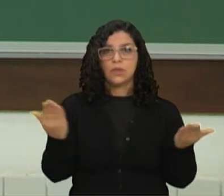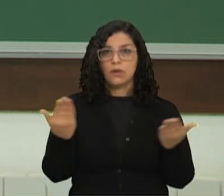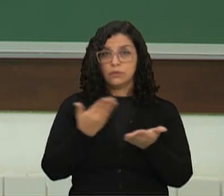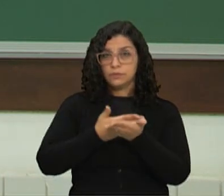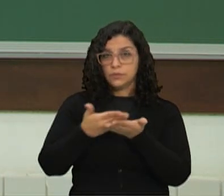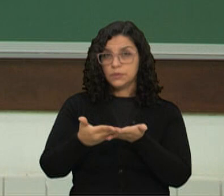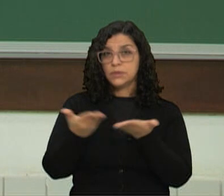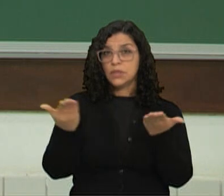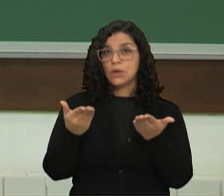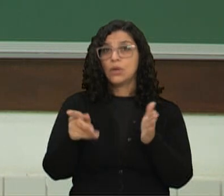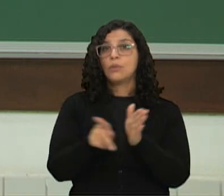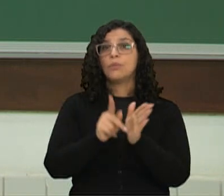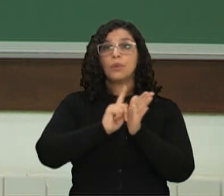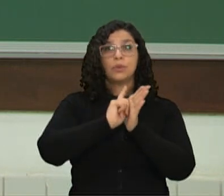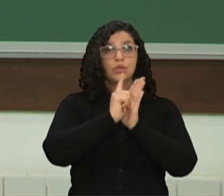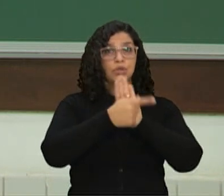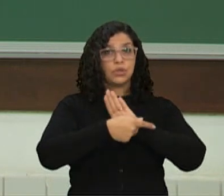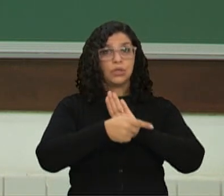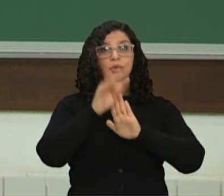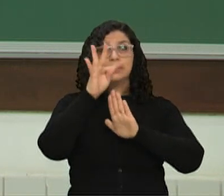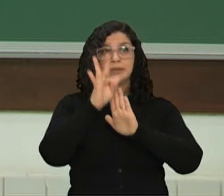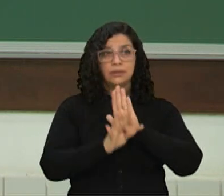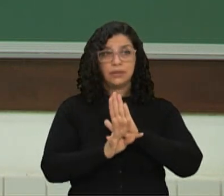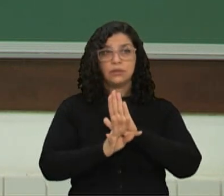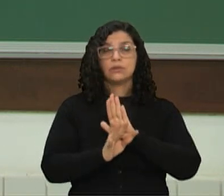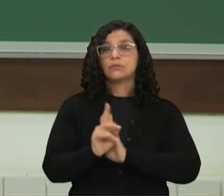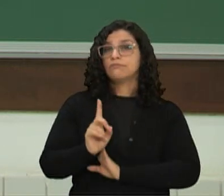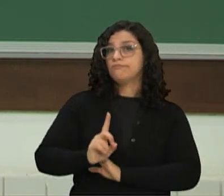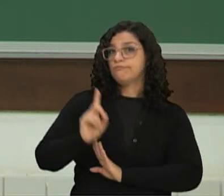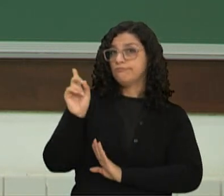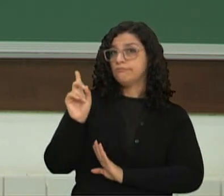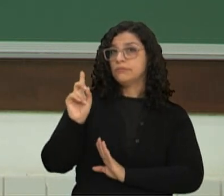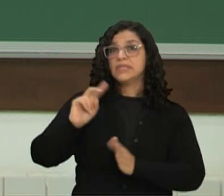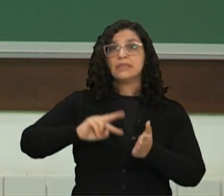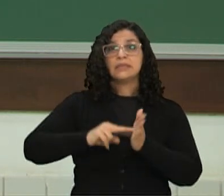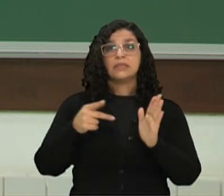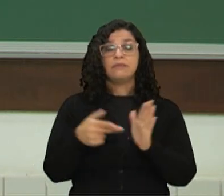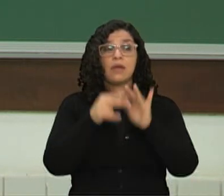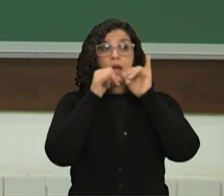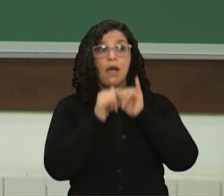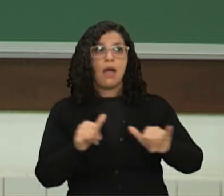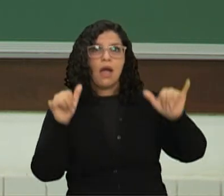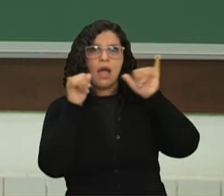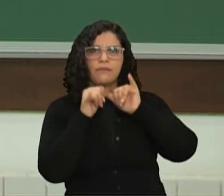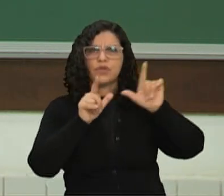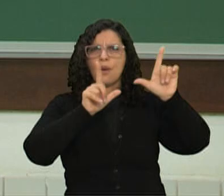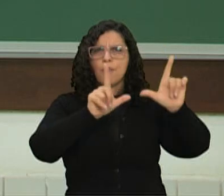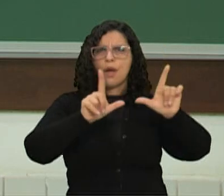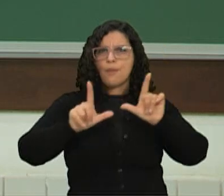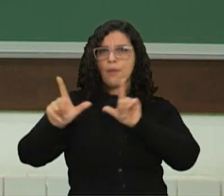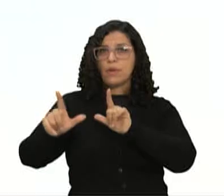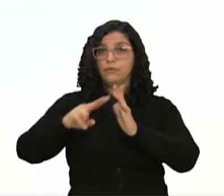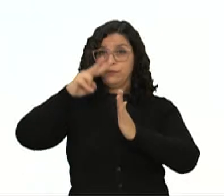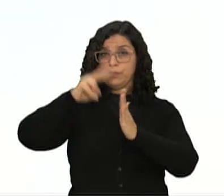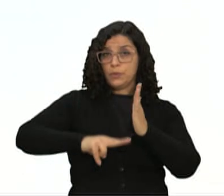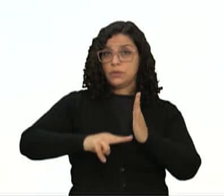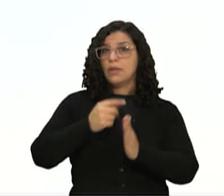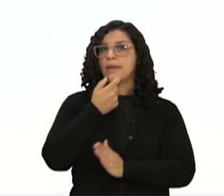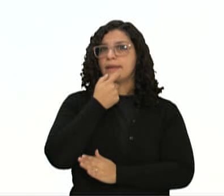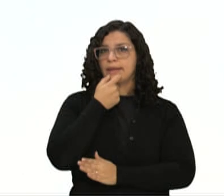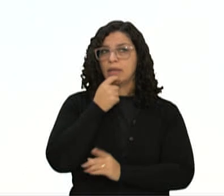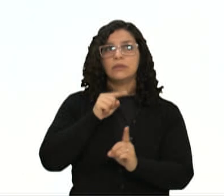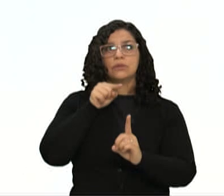Começando, então, com o gênero textual poster campaign. Ele é uma campanha publicitária. Então, vamos ler ali, ó. Ele tem